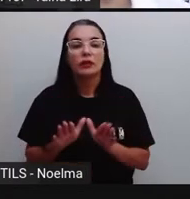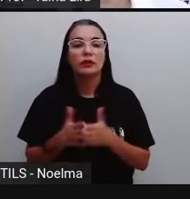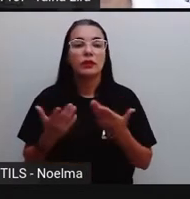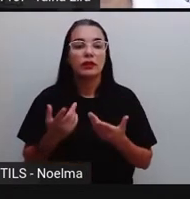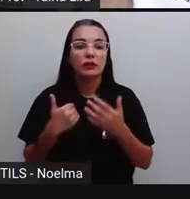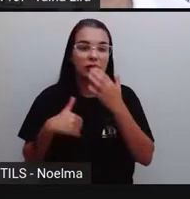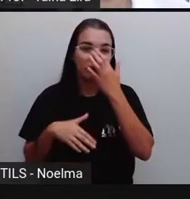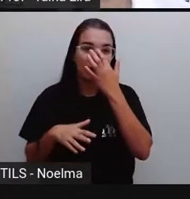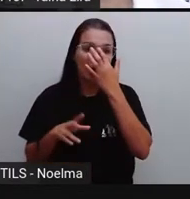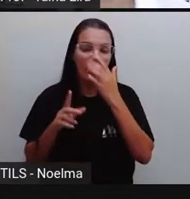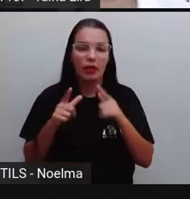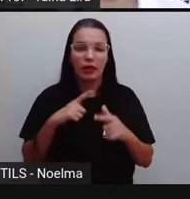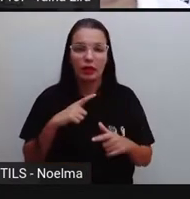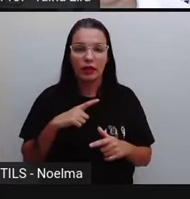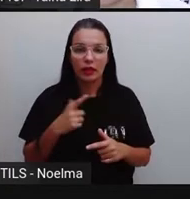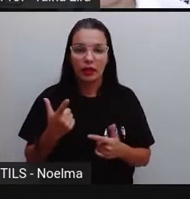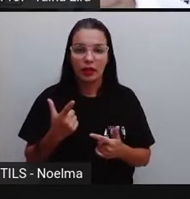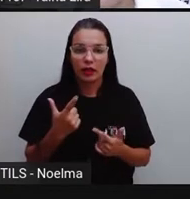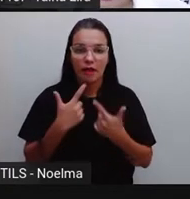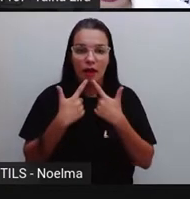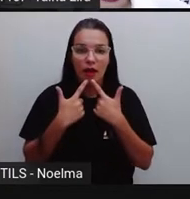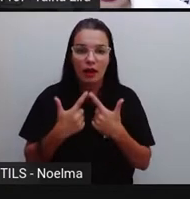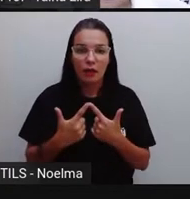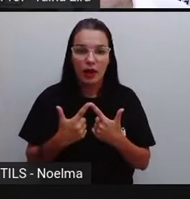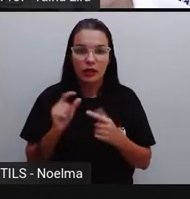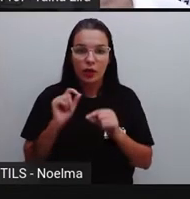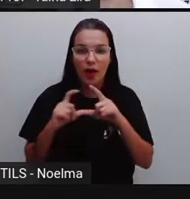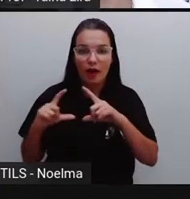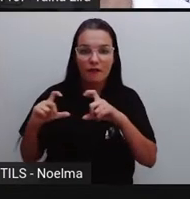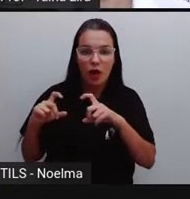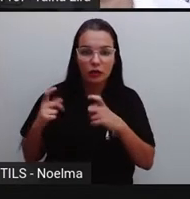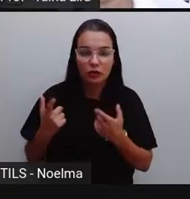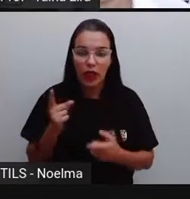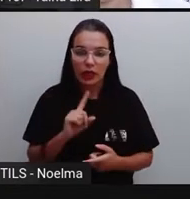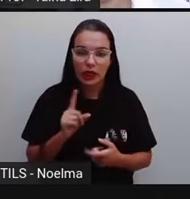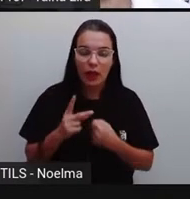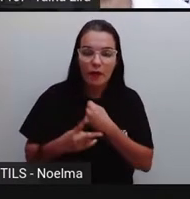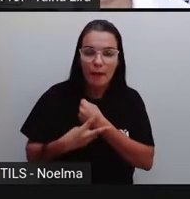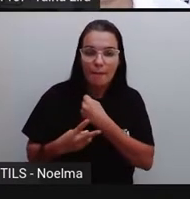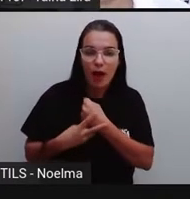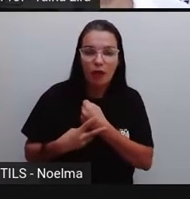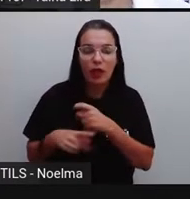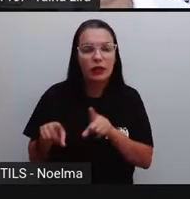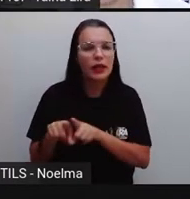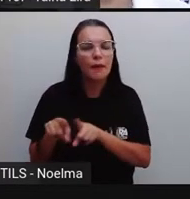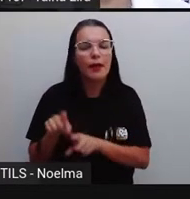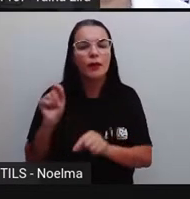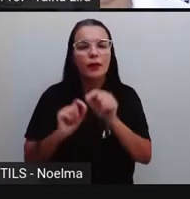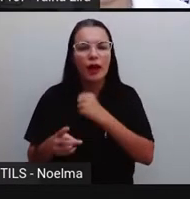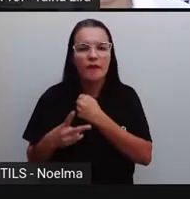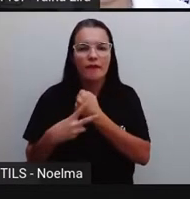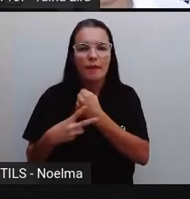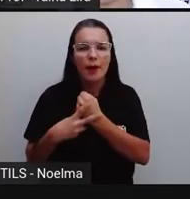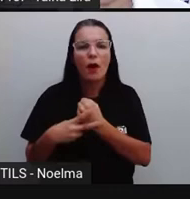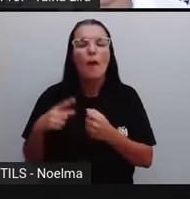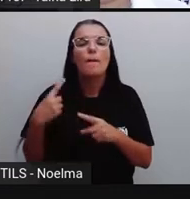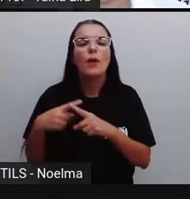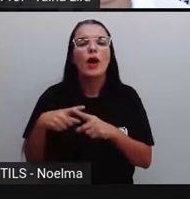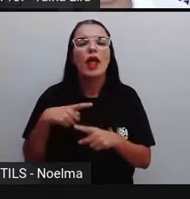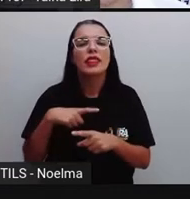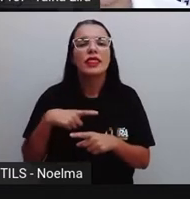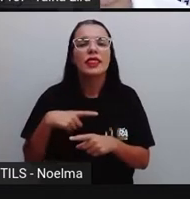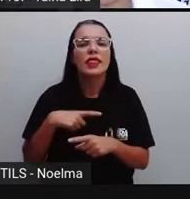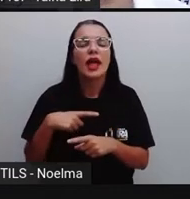né, a linguagem não verbal, que é a ilustração, e a linguagem verbal. Eles têm aqui, ó,